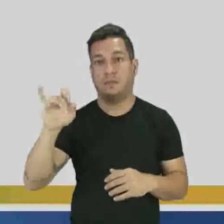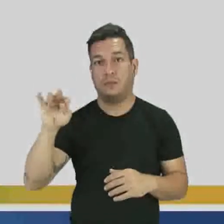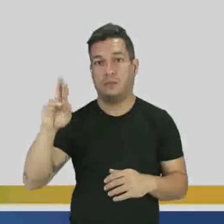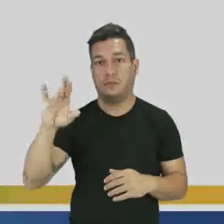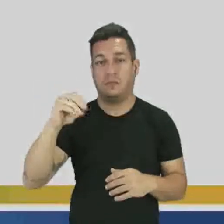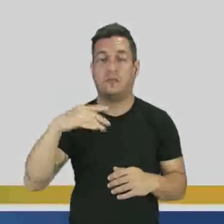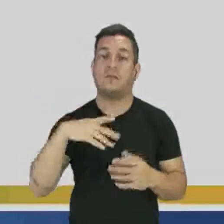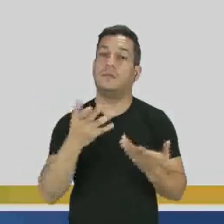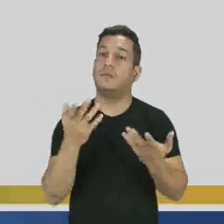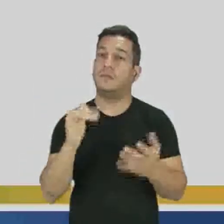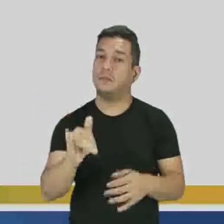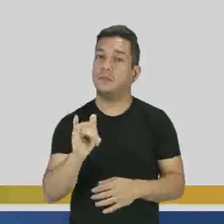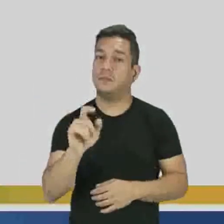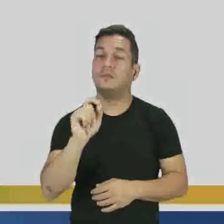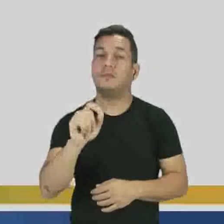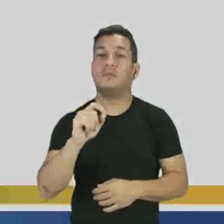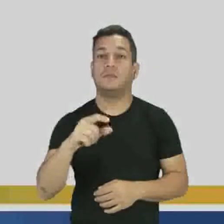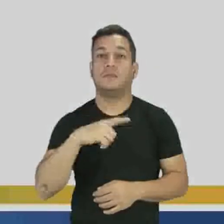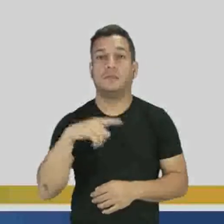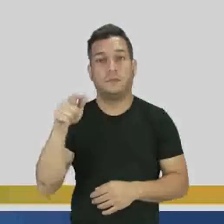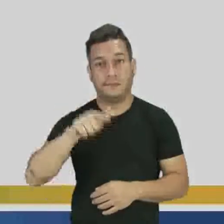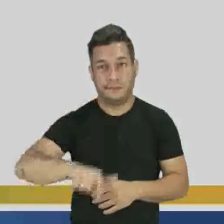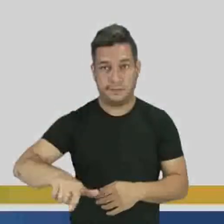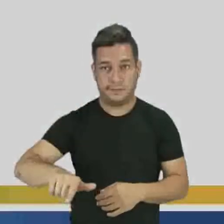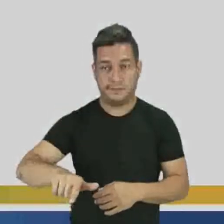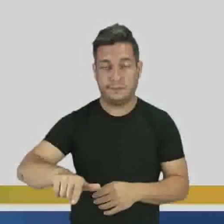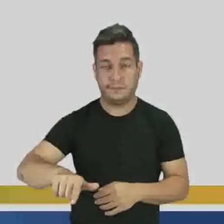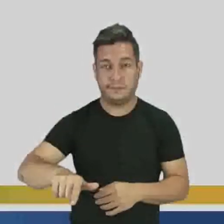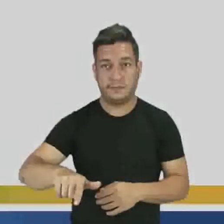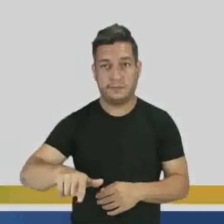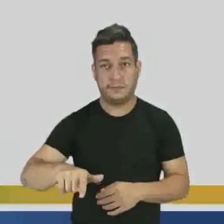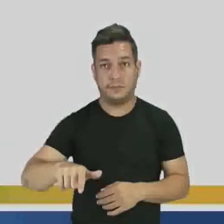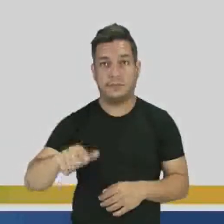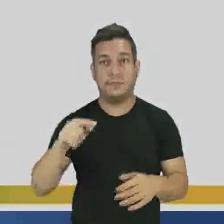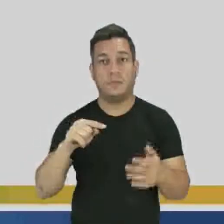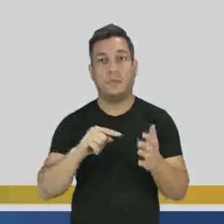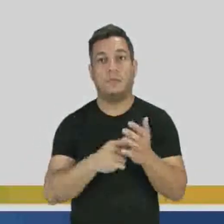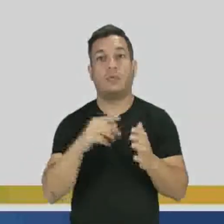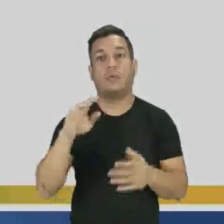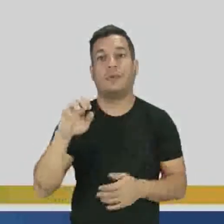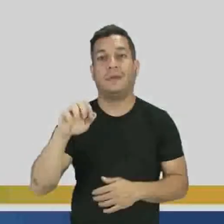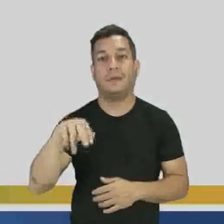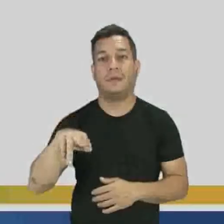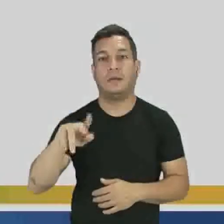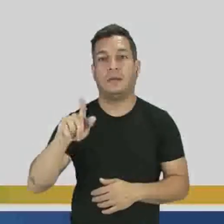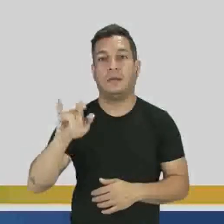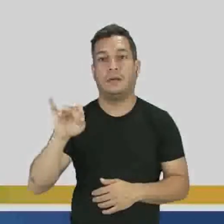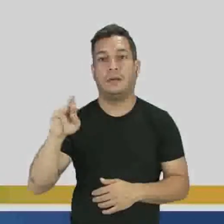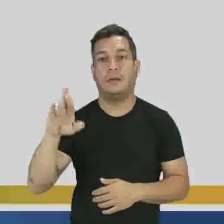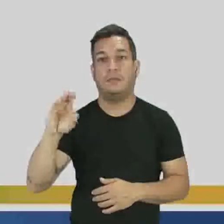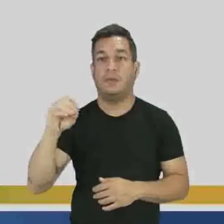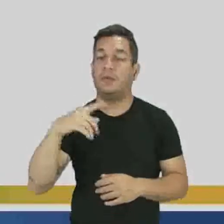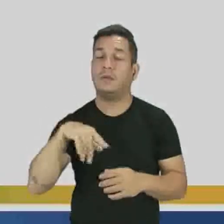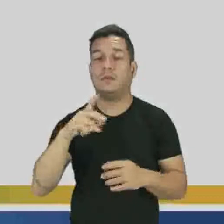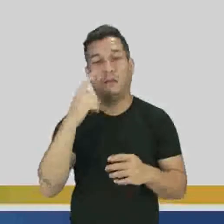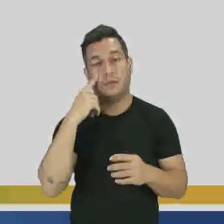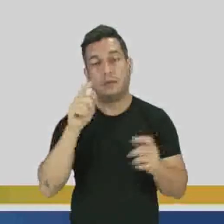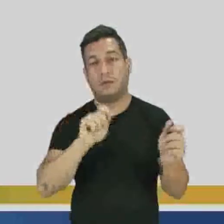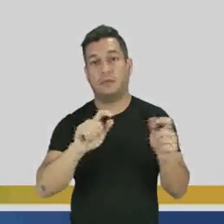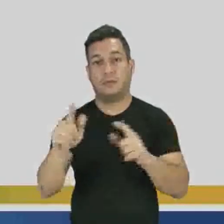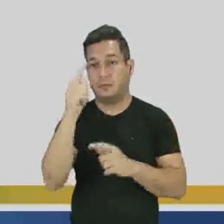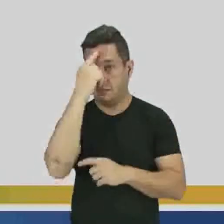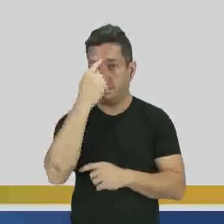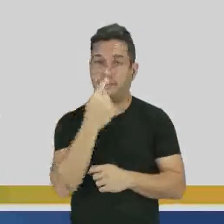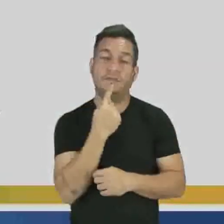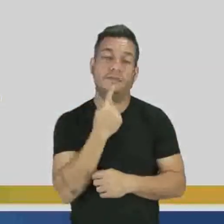quero dizer que ele tende a se repetir em torno de um ponto de equilíbrio. Então, eu queria que vocês continuassem acompanhando aí nas